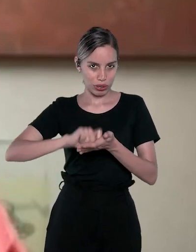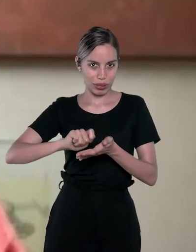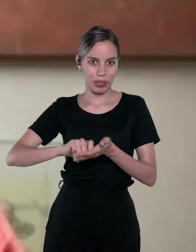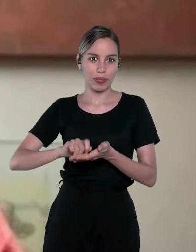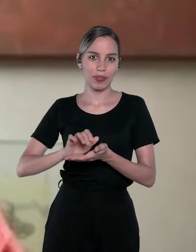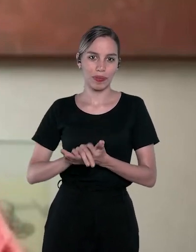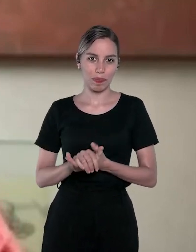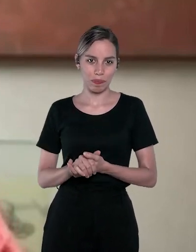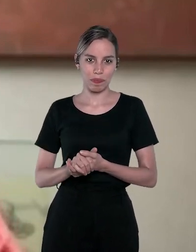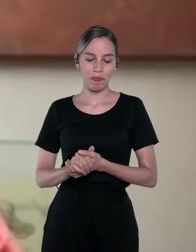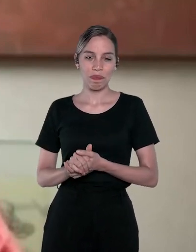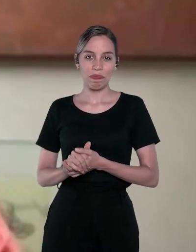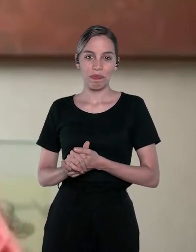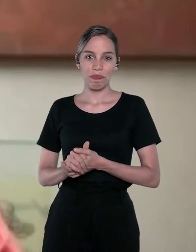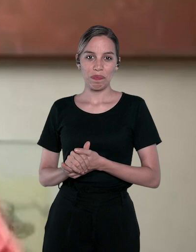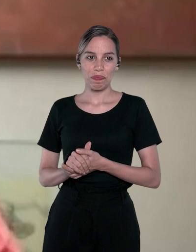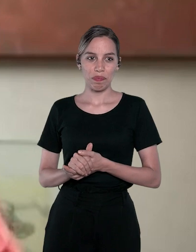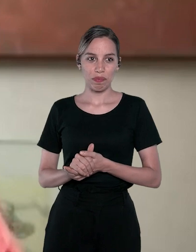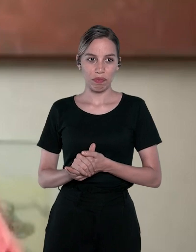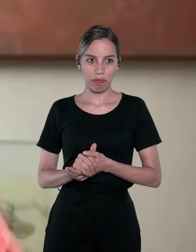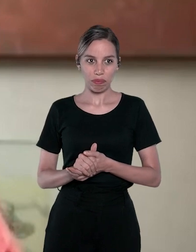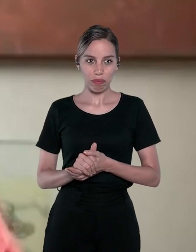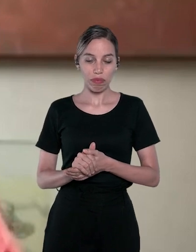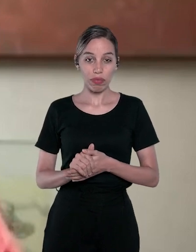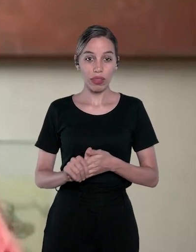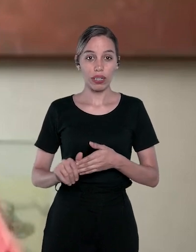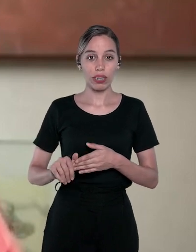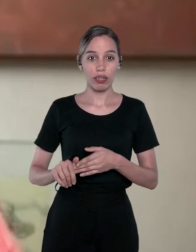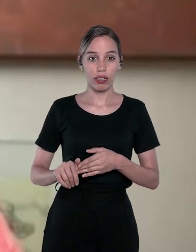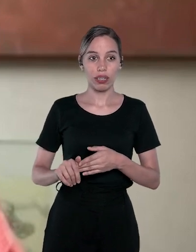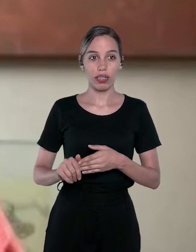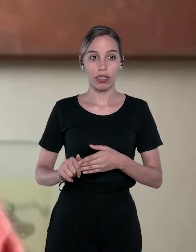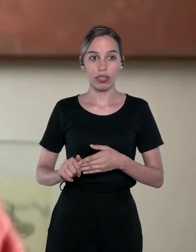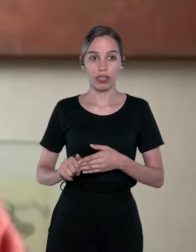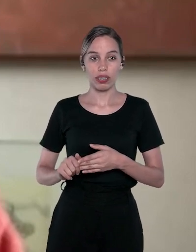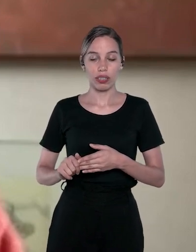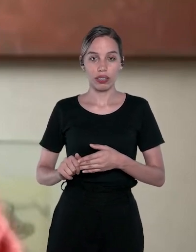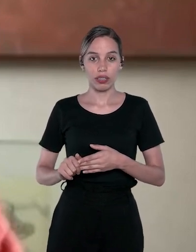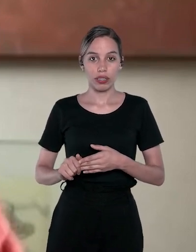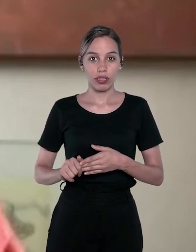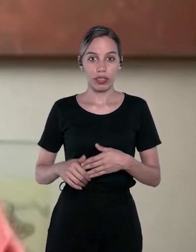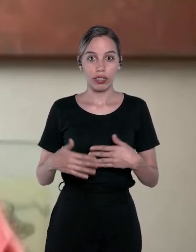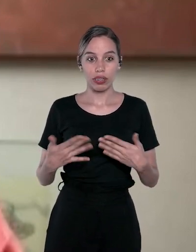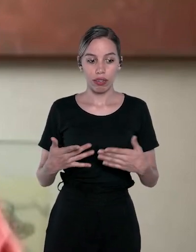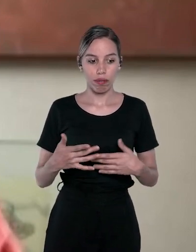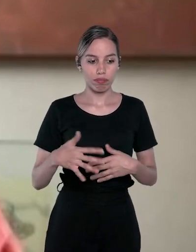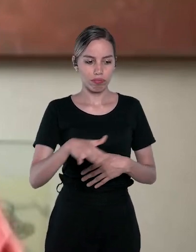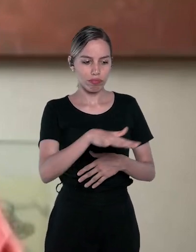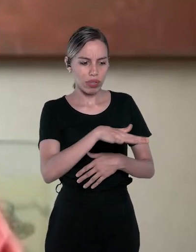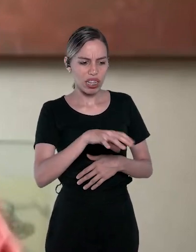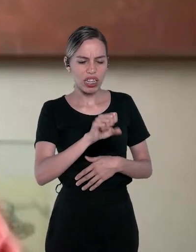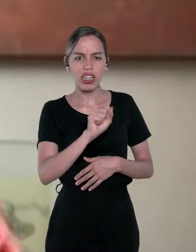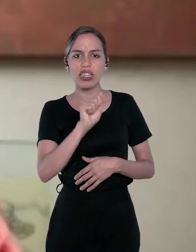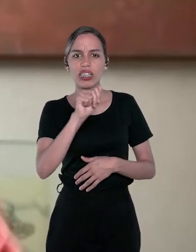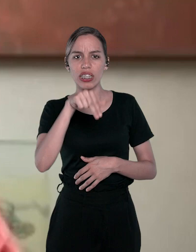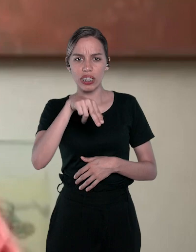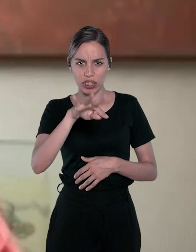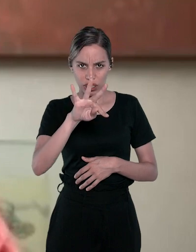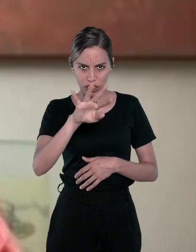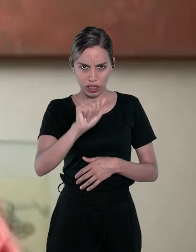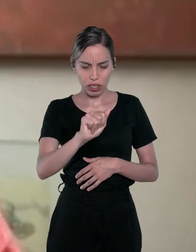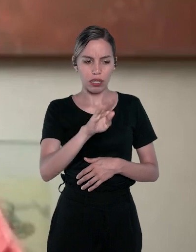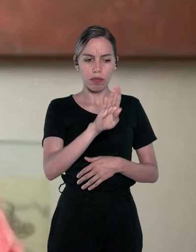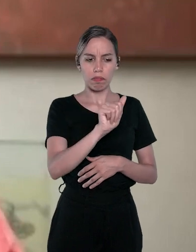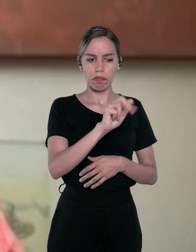também sobre o que eu escrevi, sobre o que eu escrevo. É uma região, a minha terra,